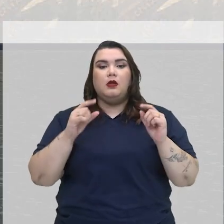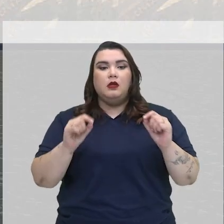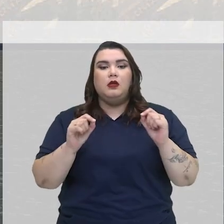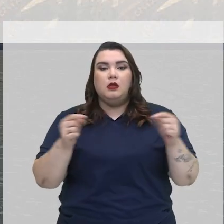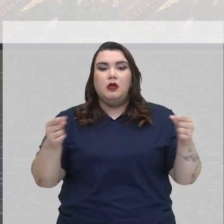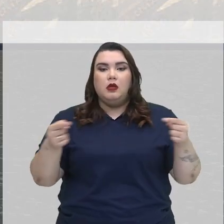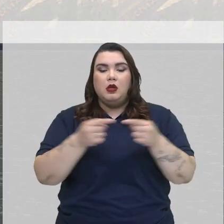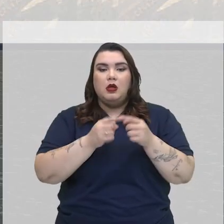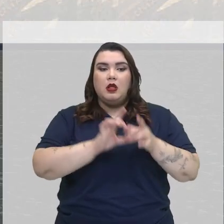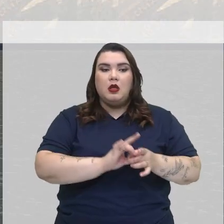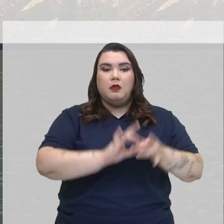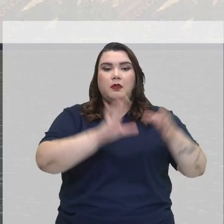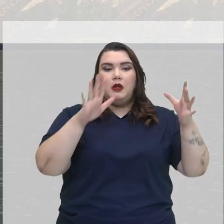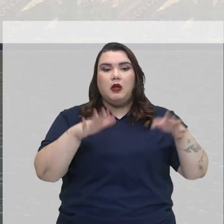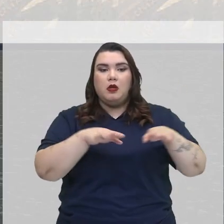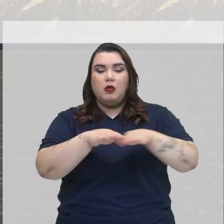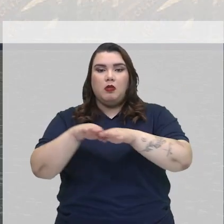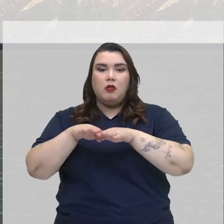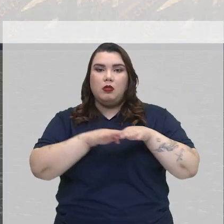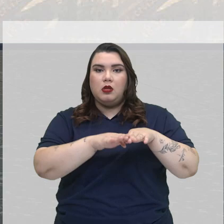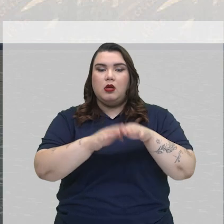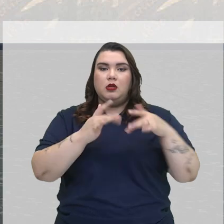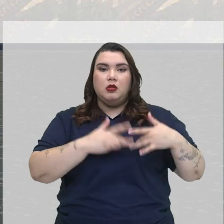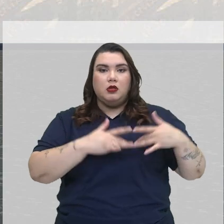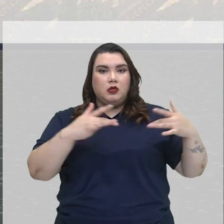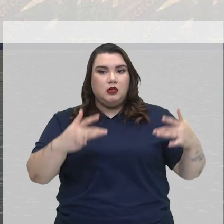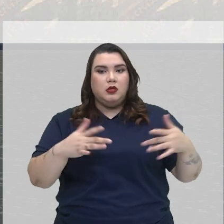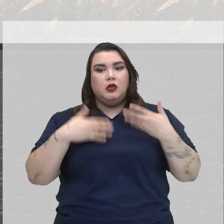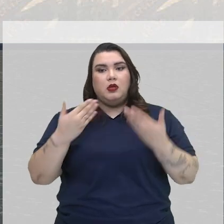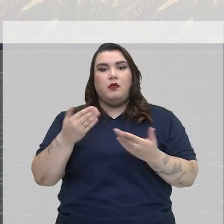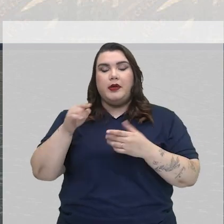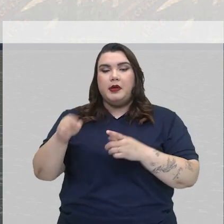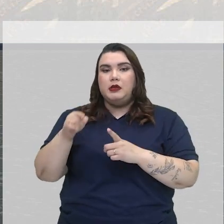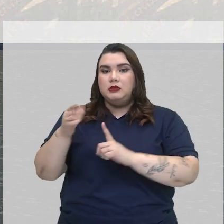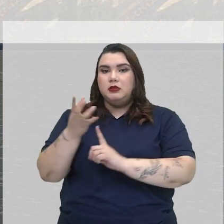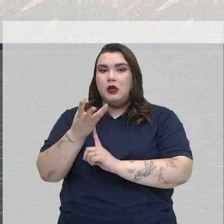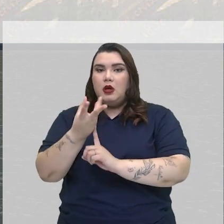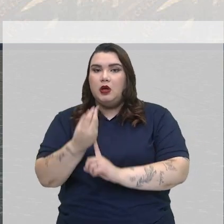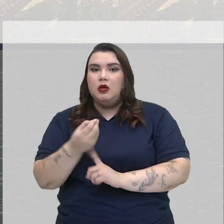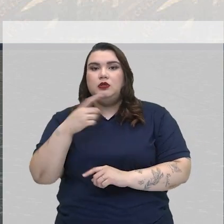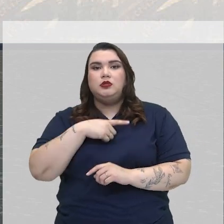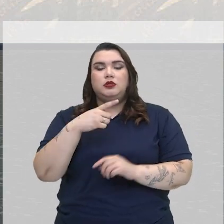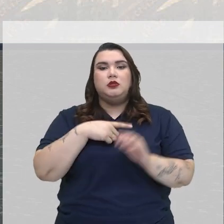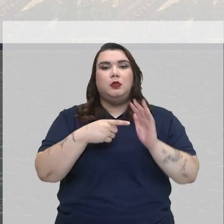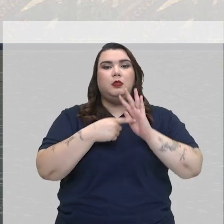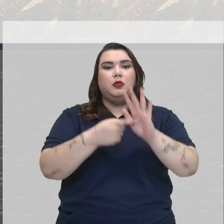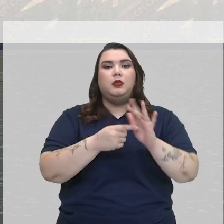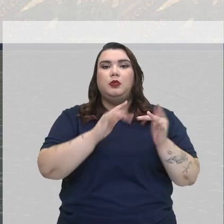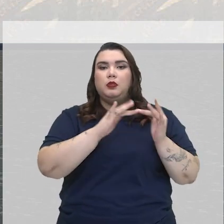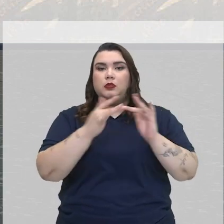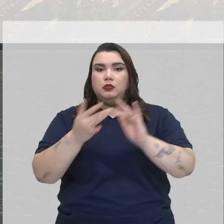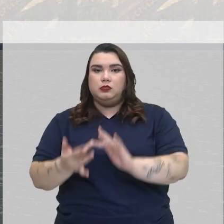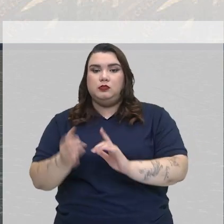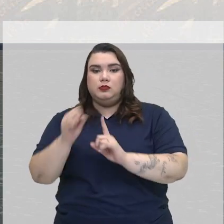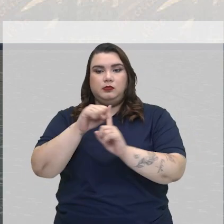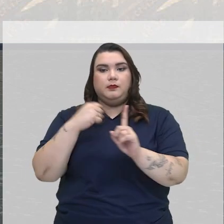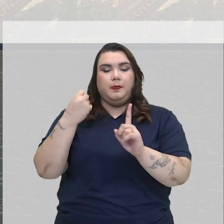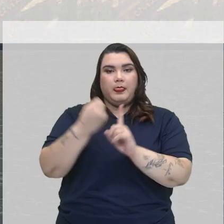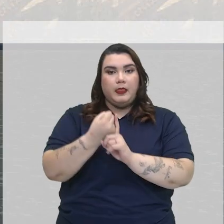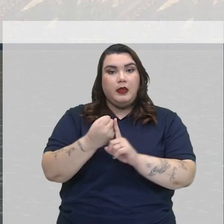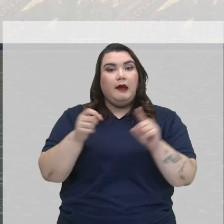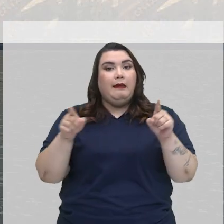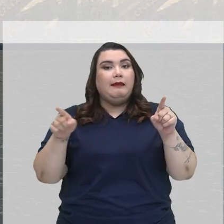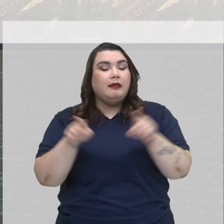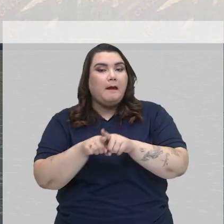Aí a gente já tem uma obra artística que ela traz um contexto social e até um contexto político, né? Então já é uma produção